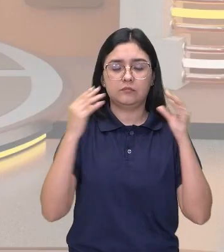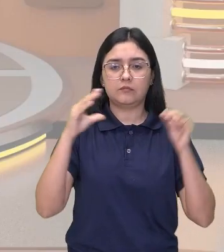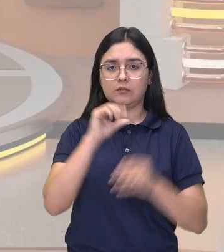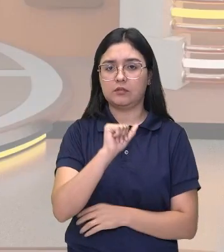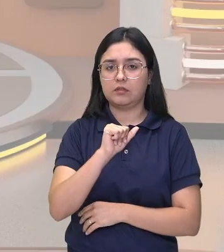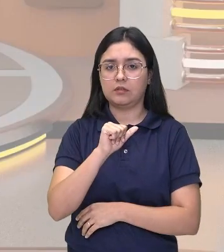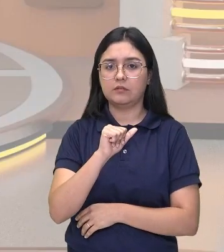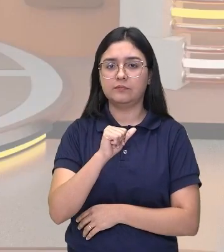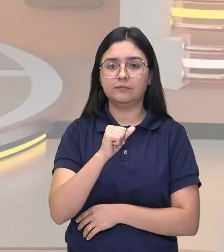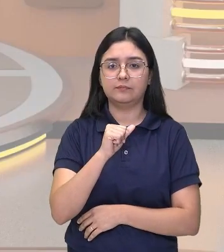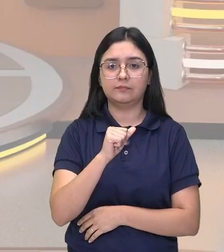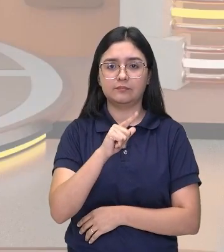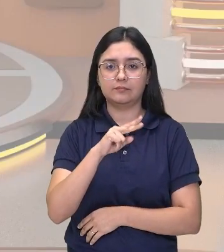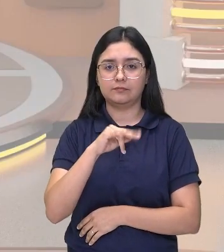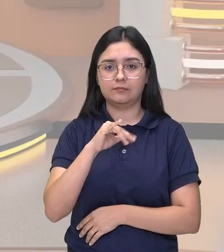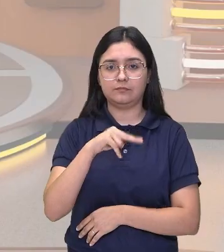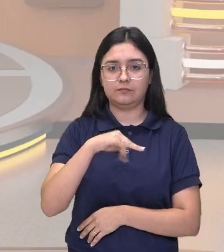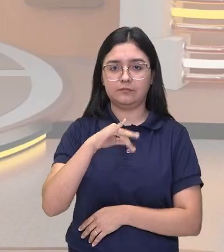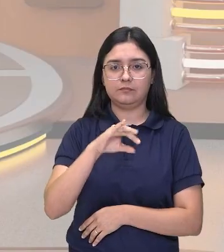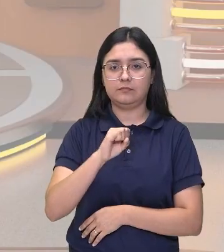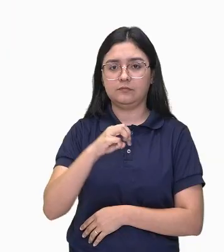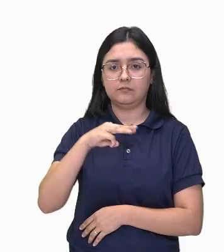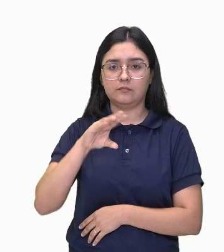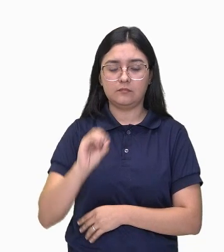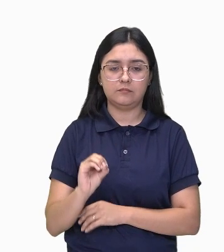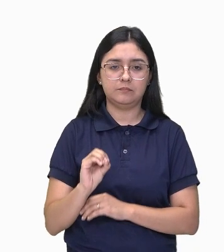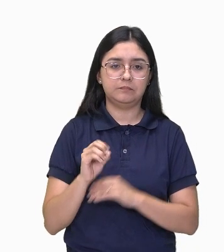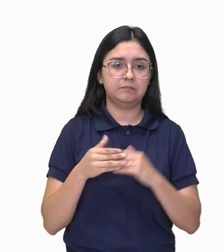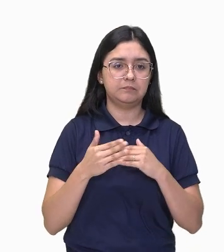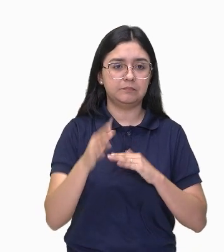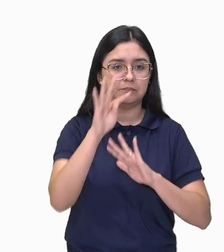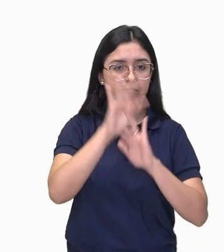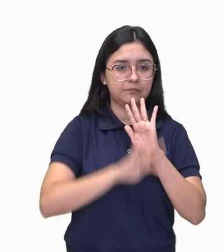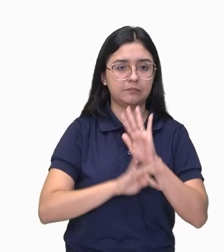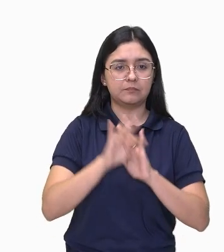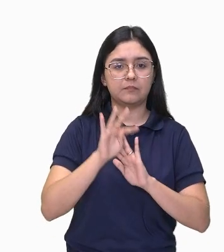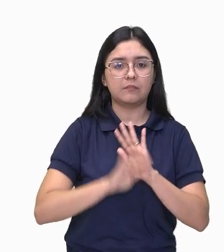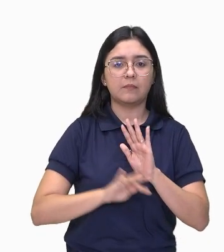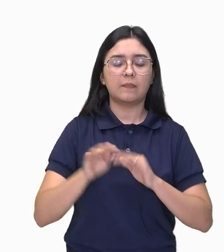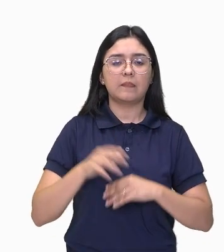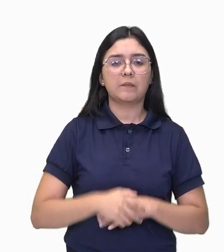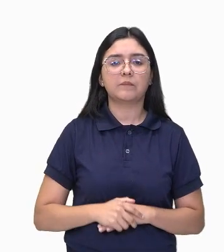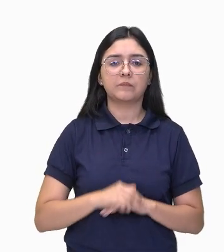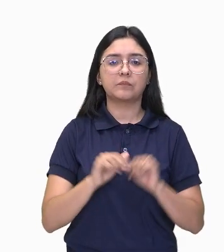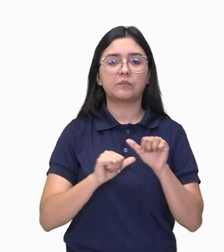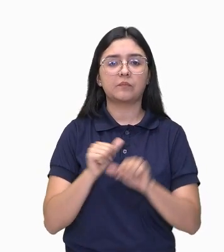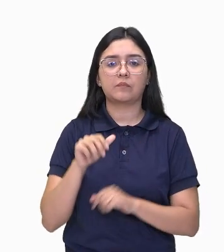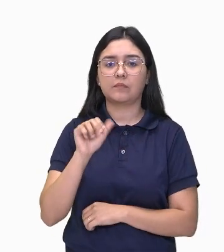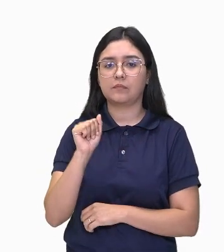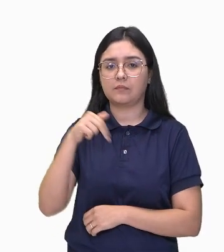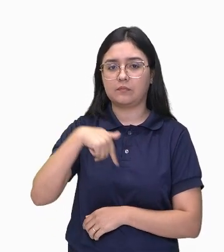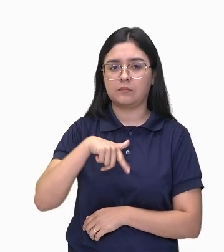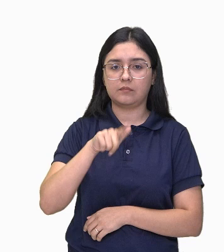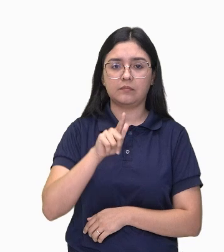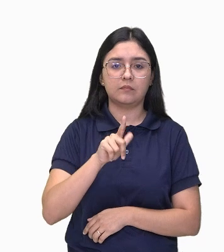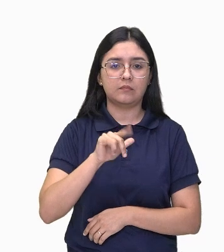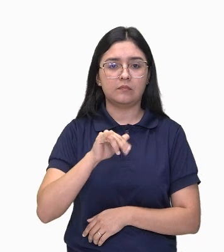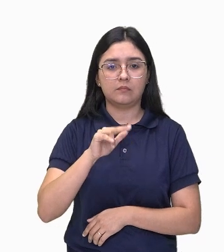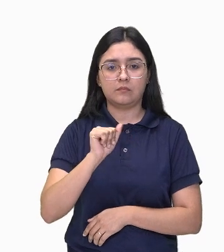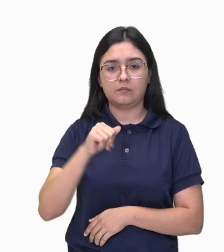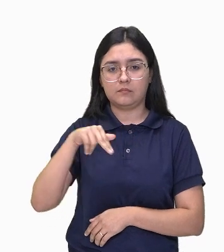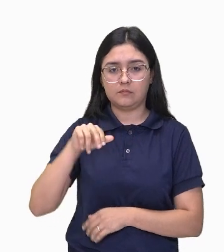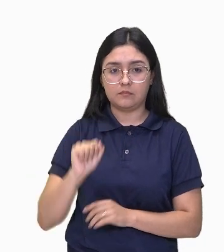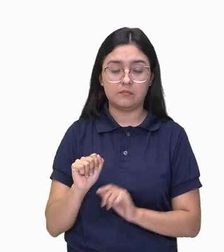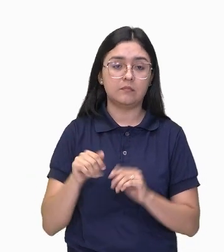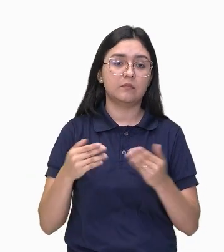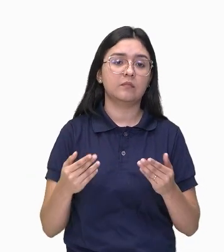calvinismo, gente. Vamos então ao restante do texto. Vamos lá. A Reforma Anglicana. Vamos lá. Ficou conhecida